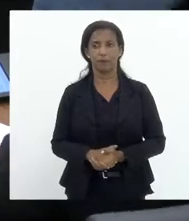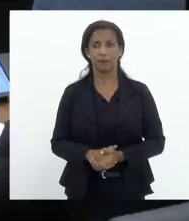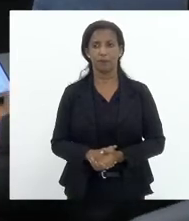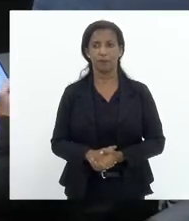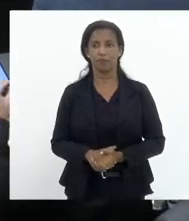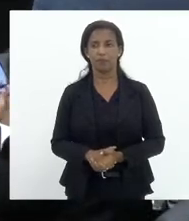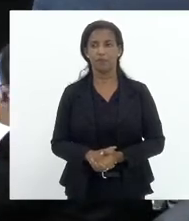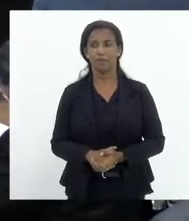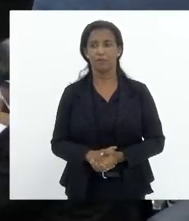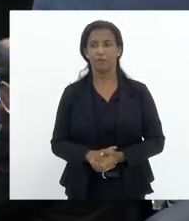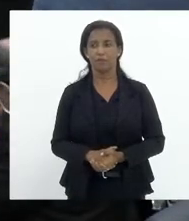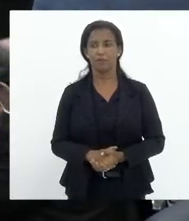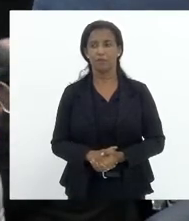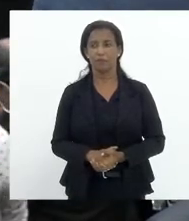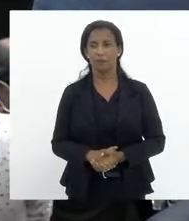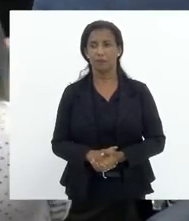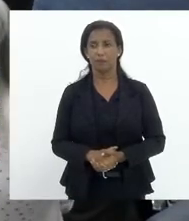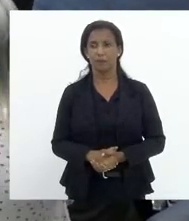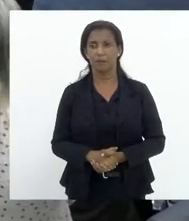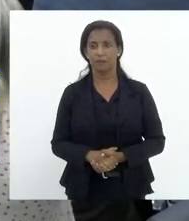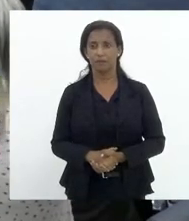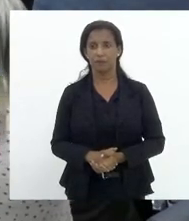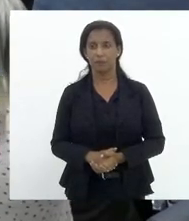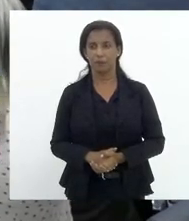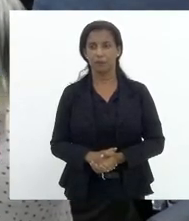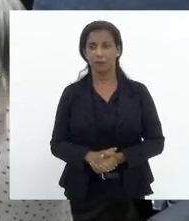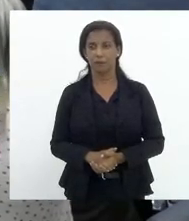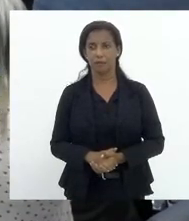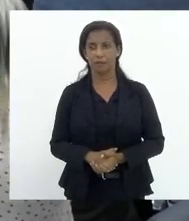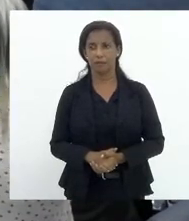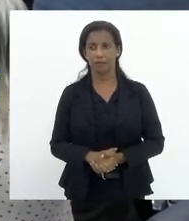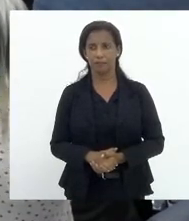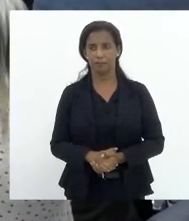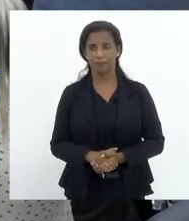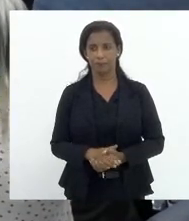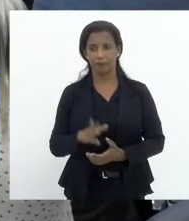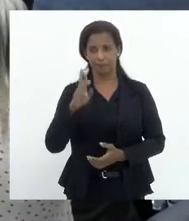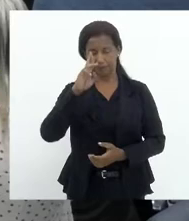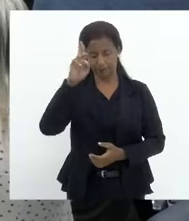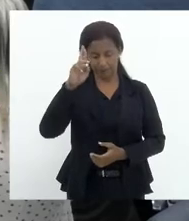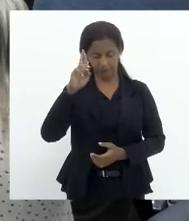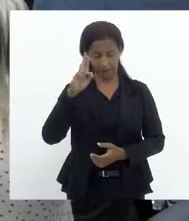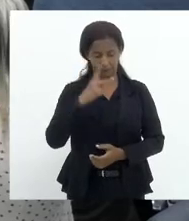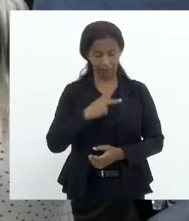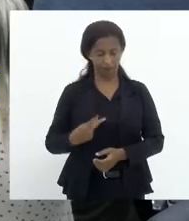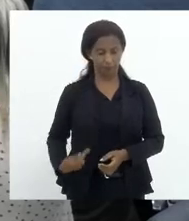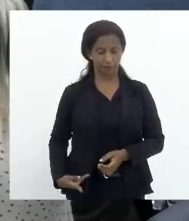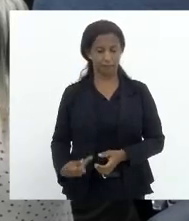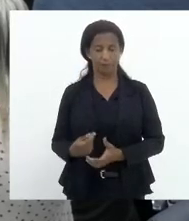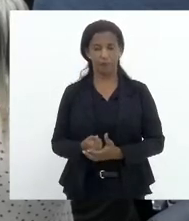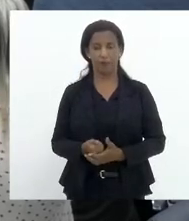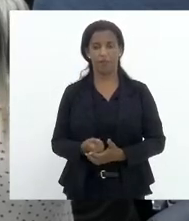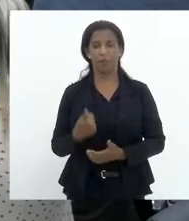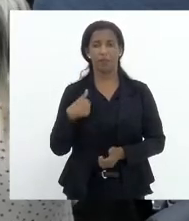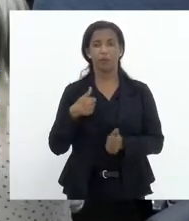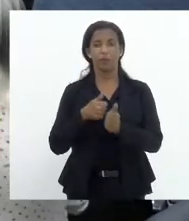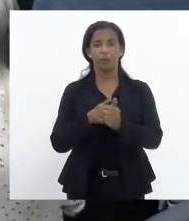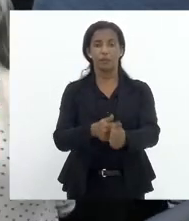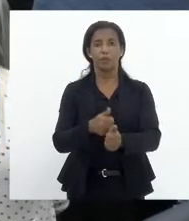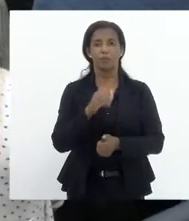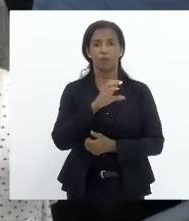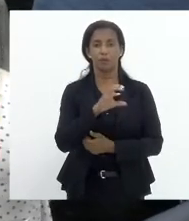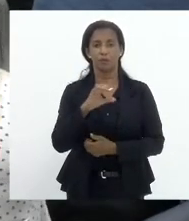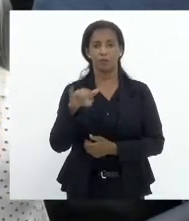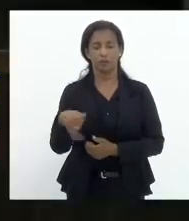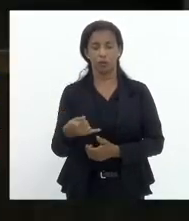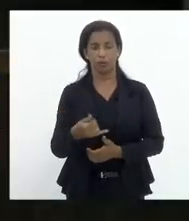o peraí Márcio pera aí pera aí vai o seu presidente siga acompanhando aparecendo